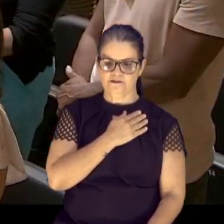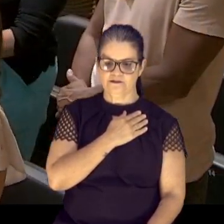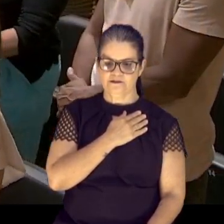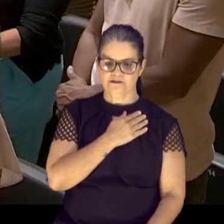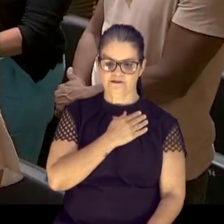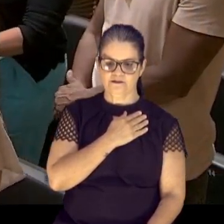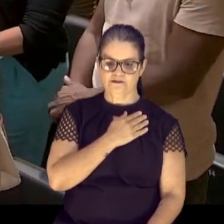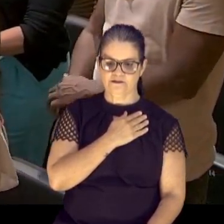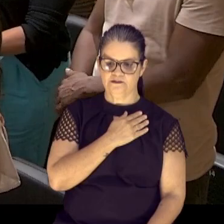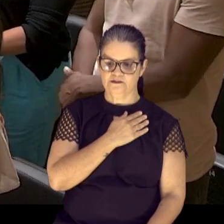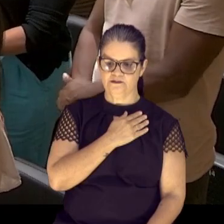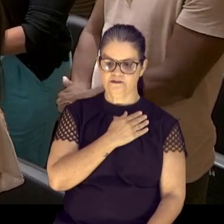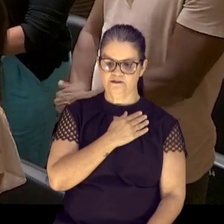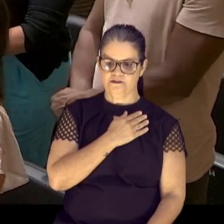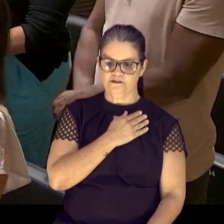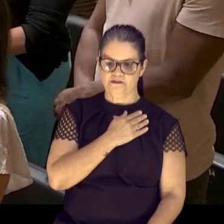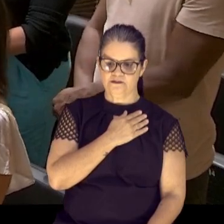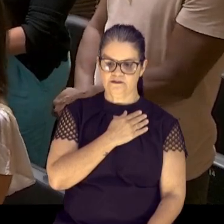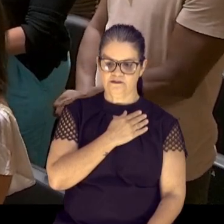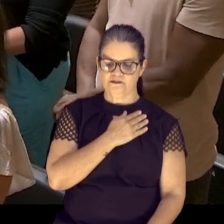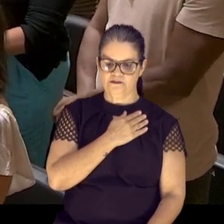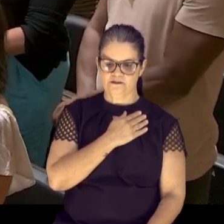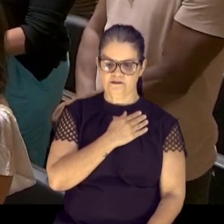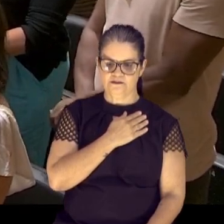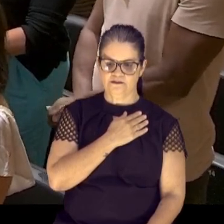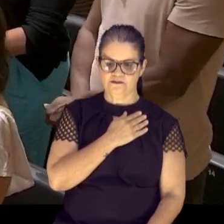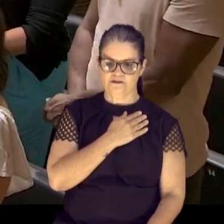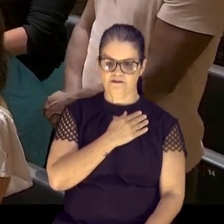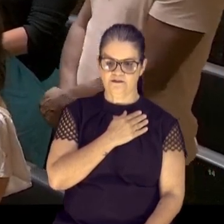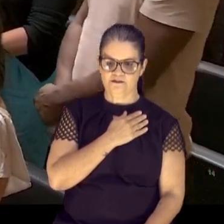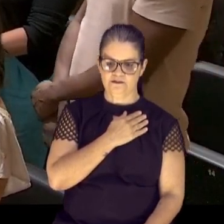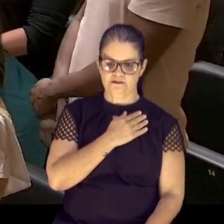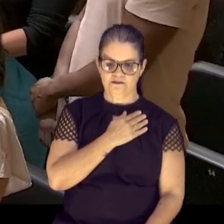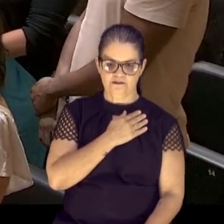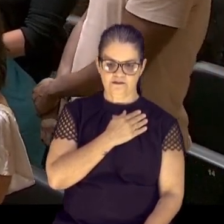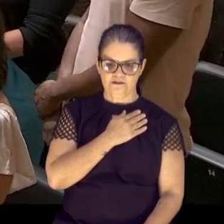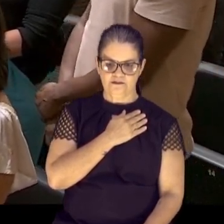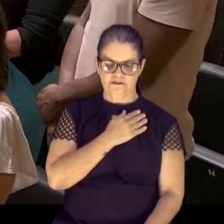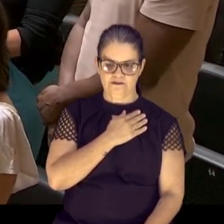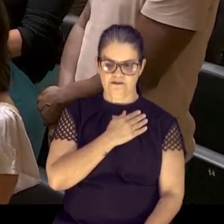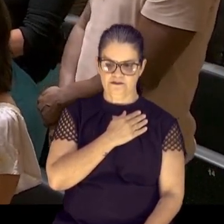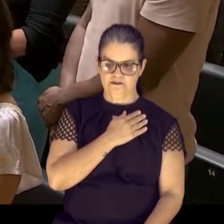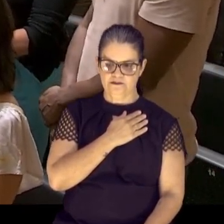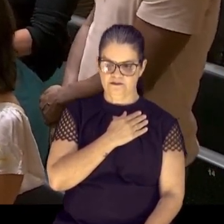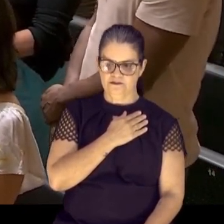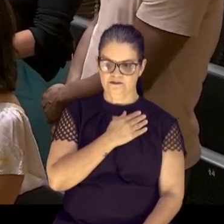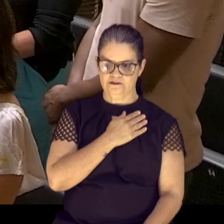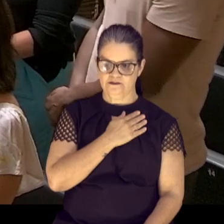Thank you.